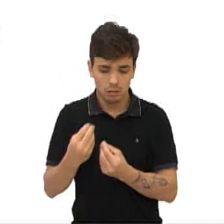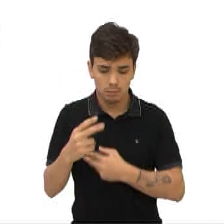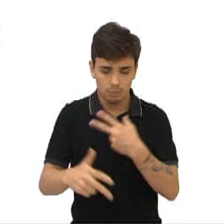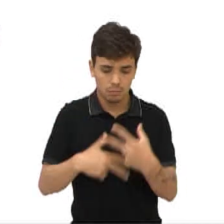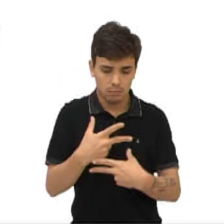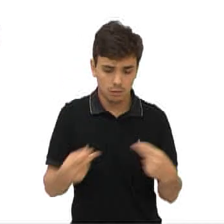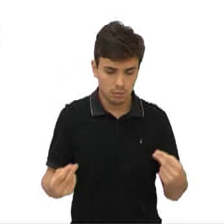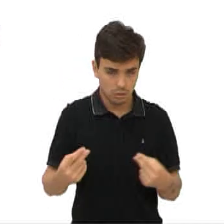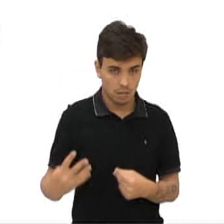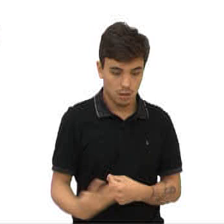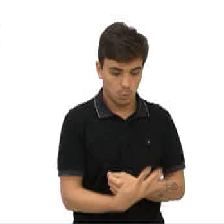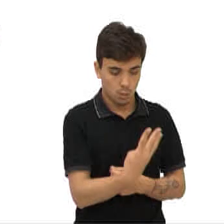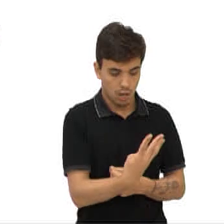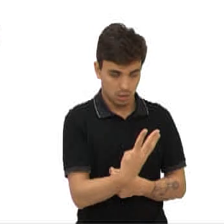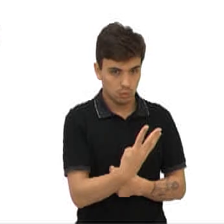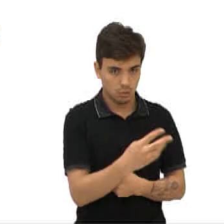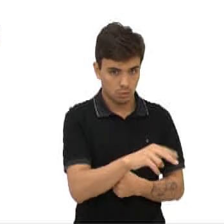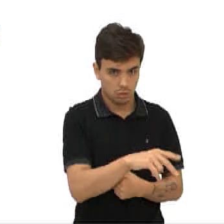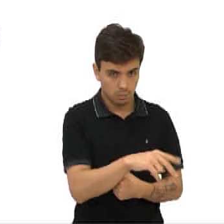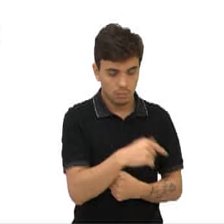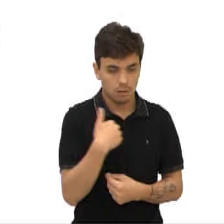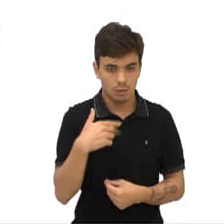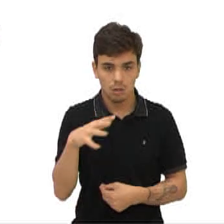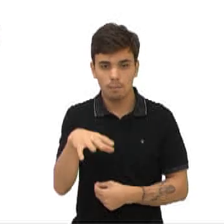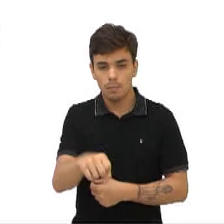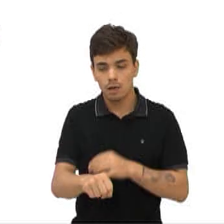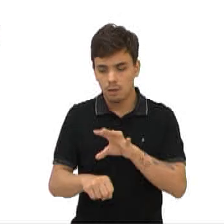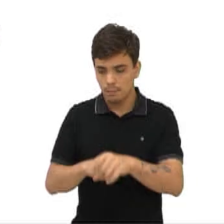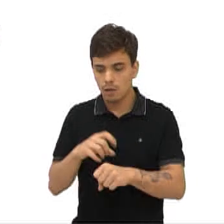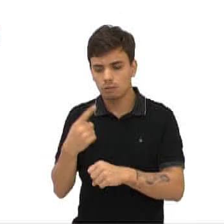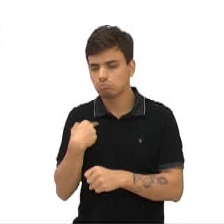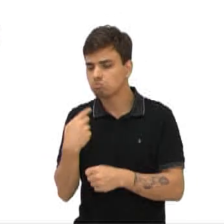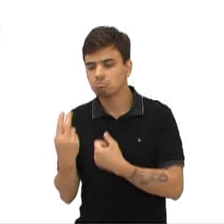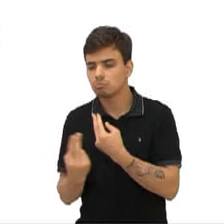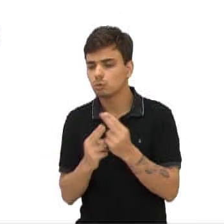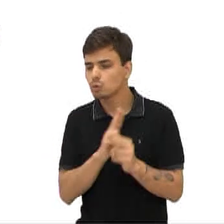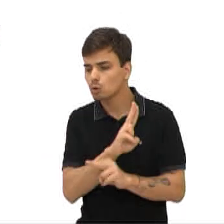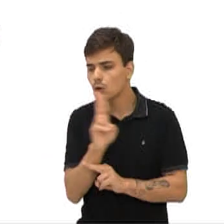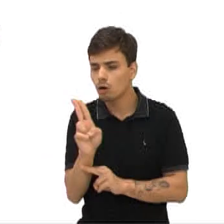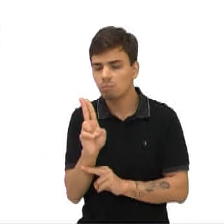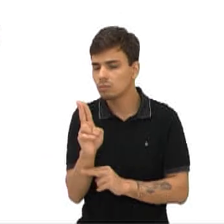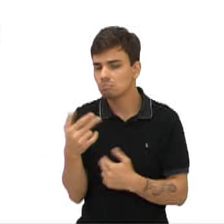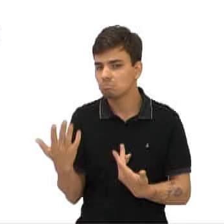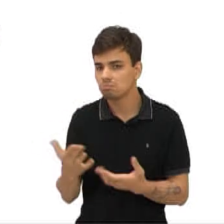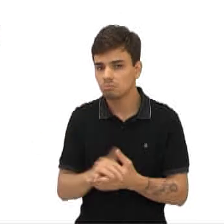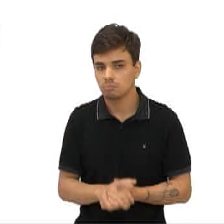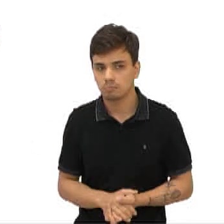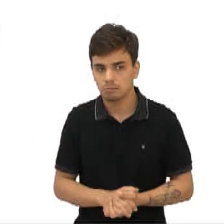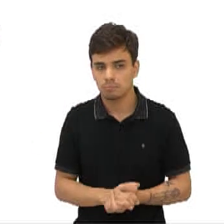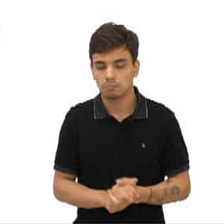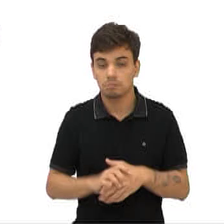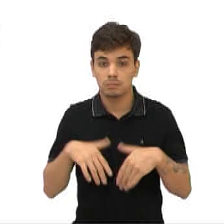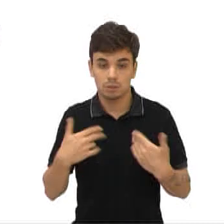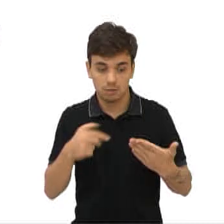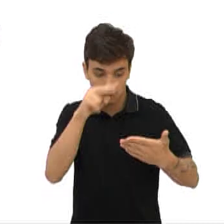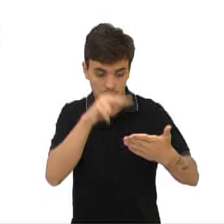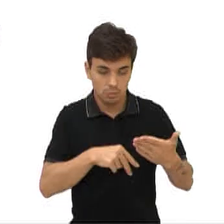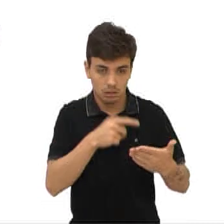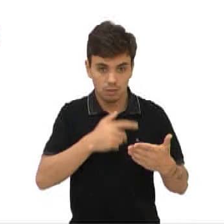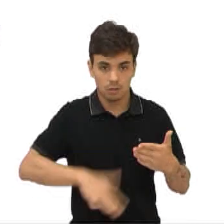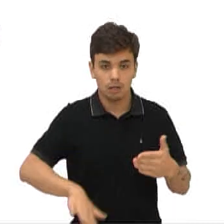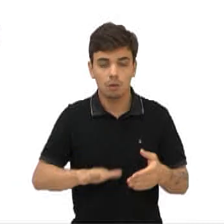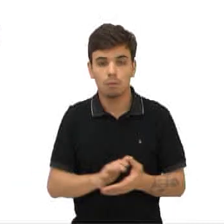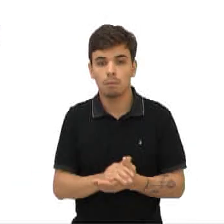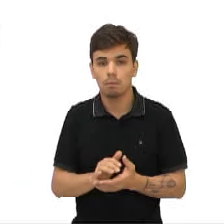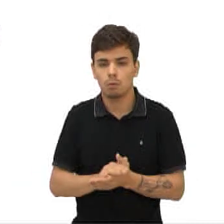entre 4 irmãos, fui em busca de um nome que a vestisse como pele. Li então que nos bosques